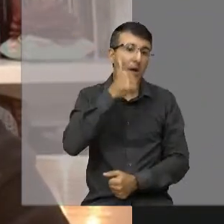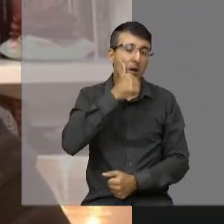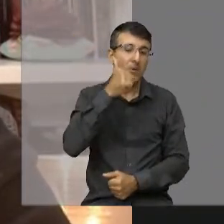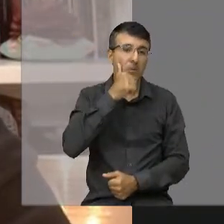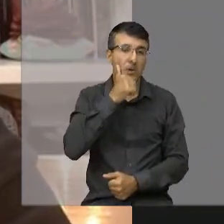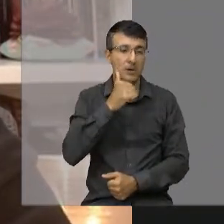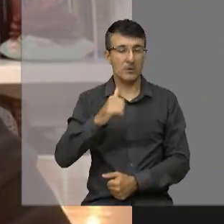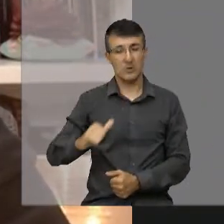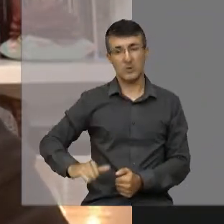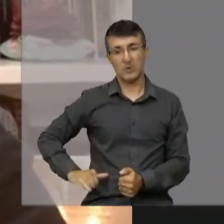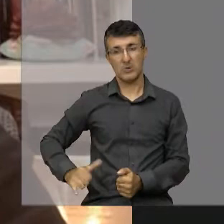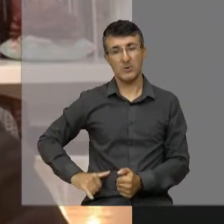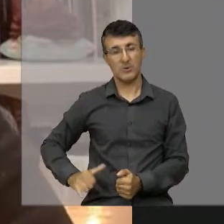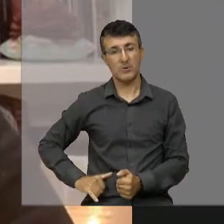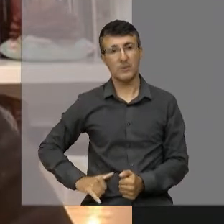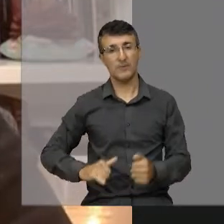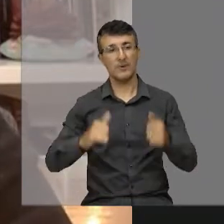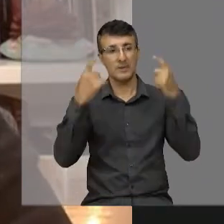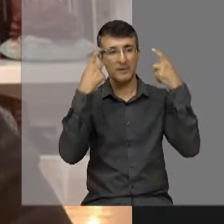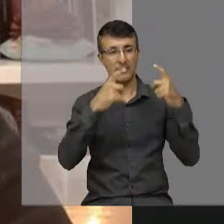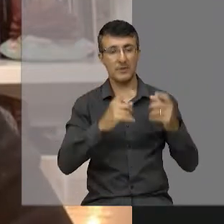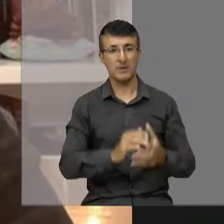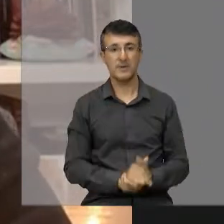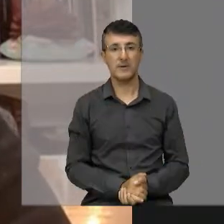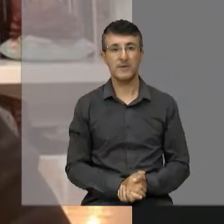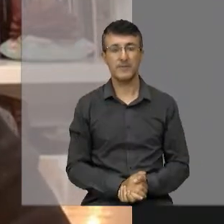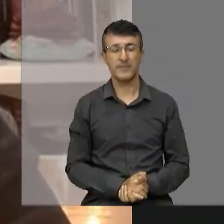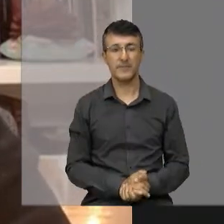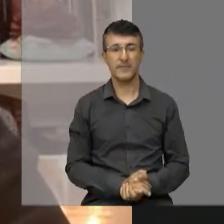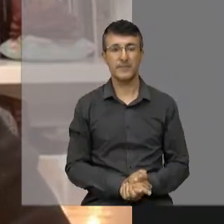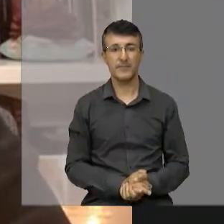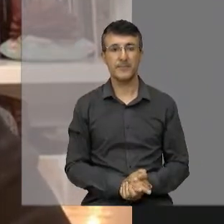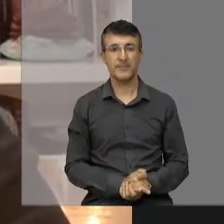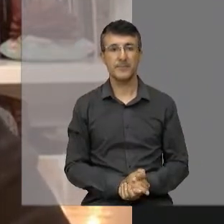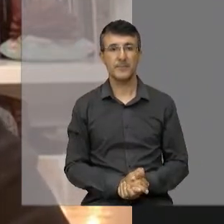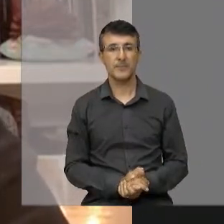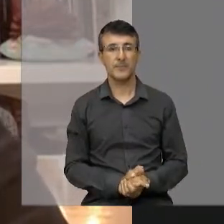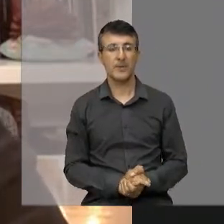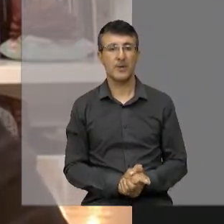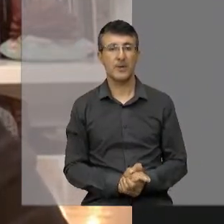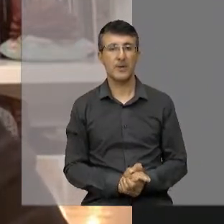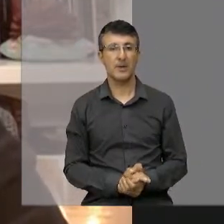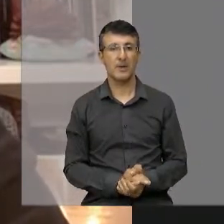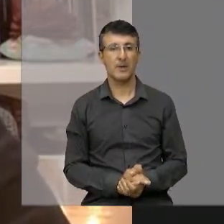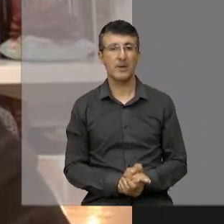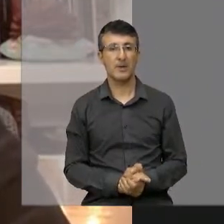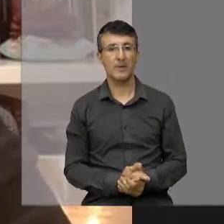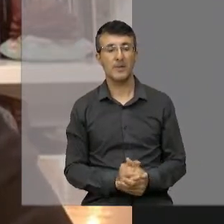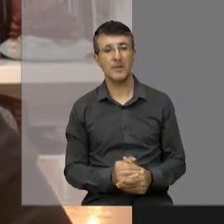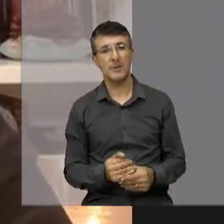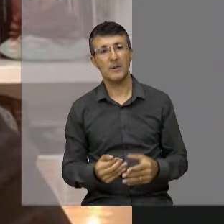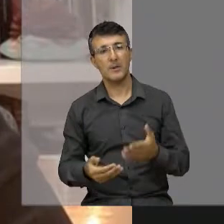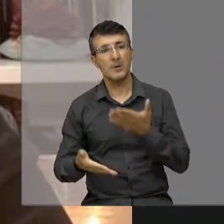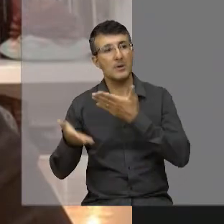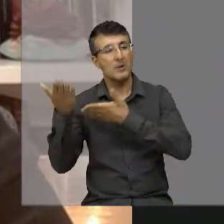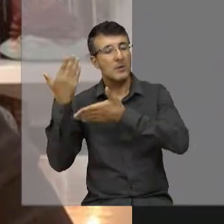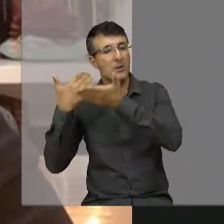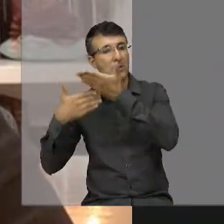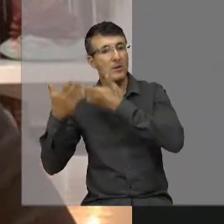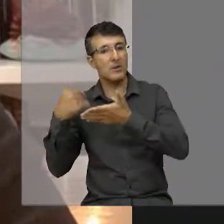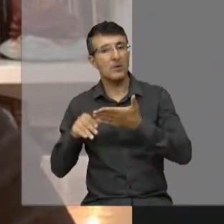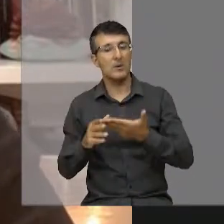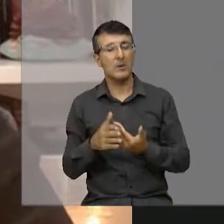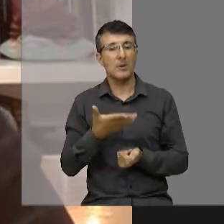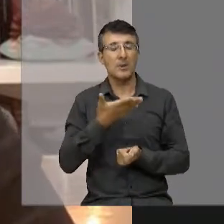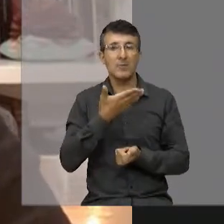que funcionam, né, ou pelo menos funcionavam de uma forma muito boa durante a fase de não pandemia, como o Ronda Maria da